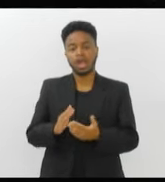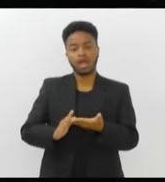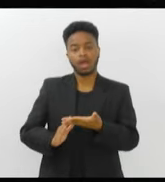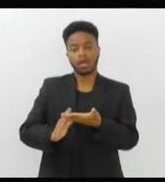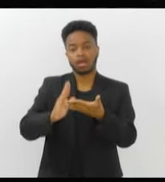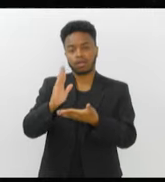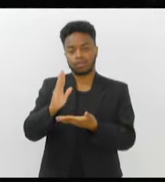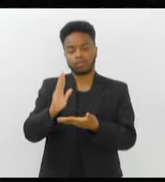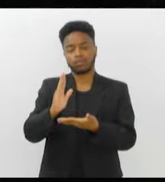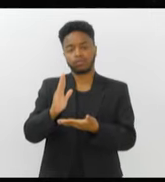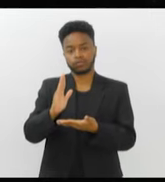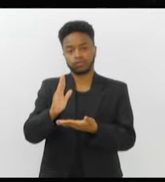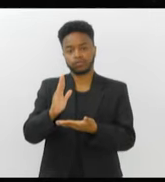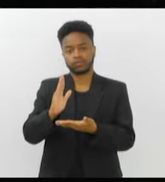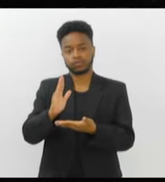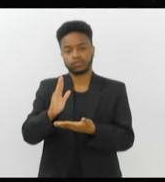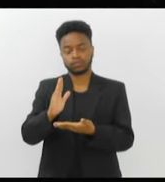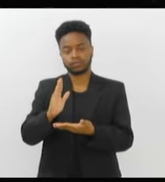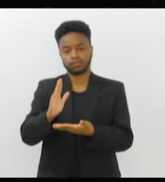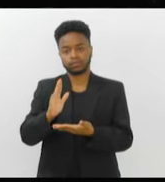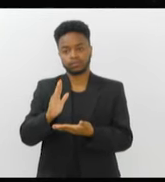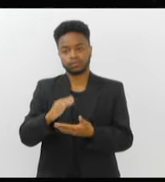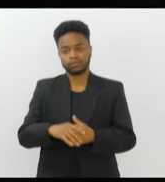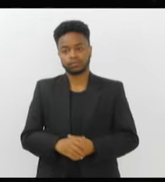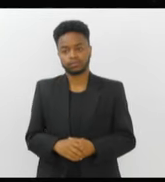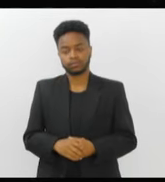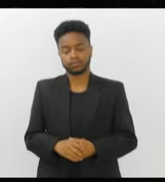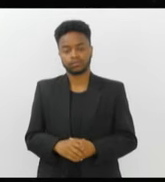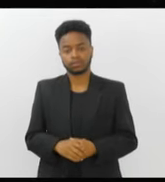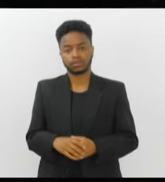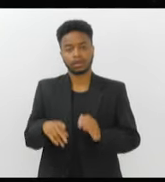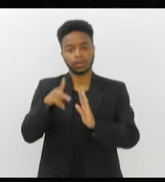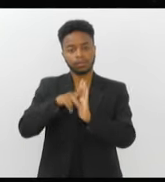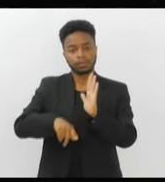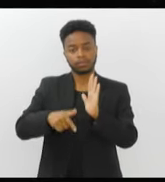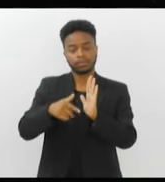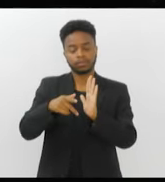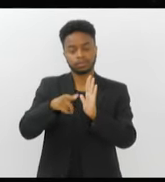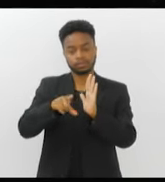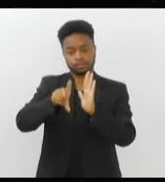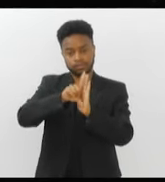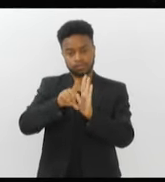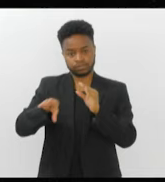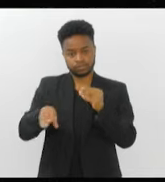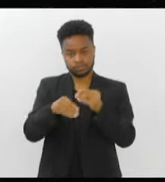aprovou o projeto de lei complementar